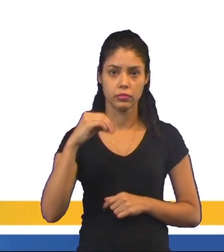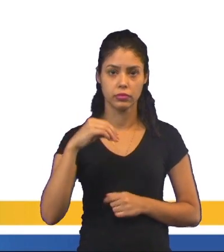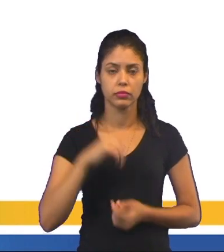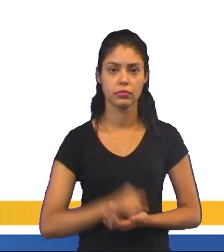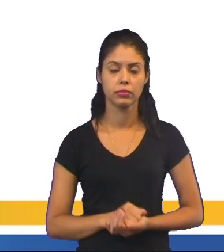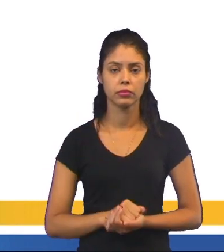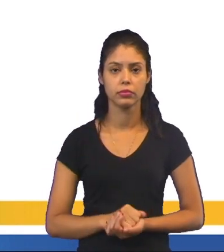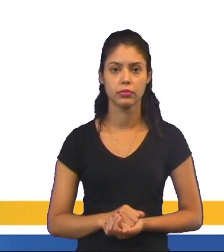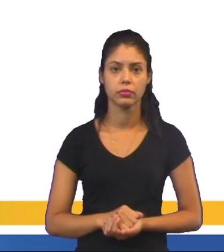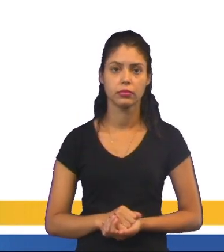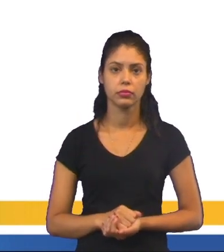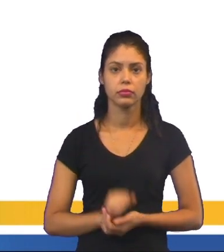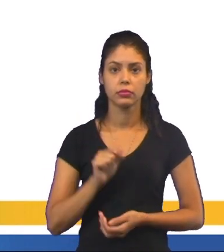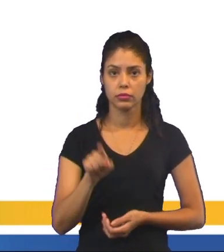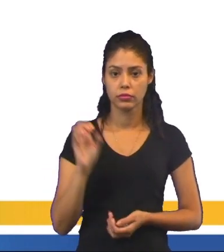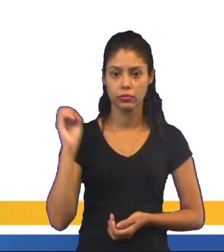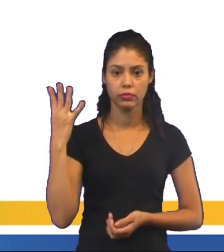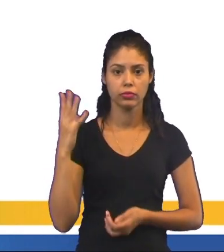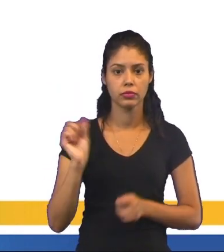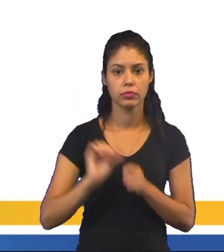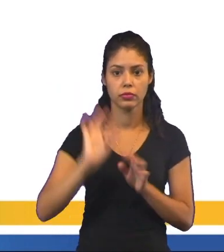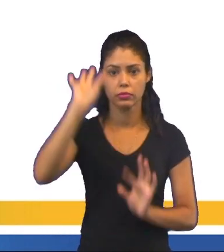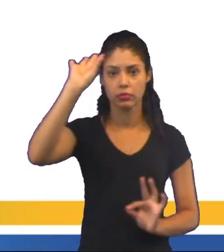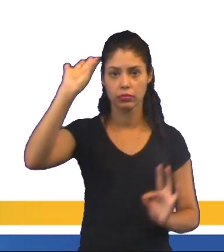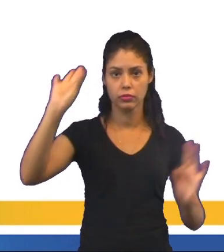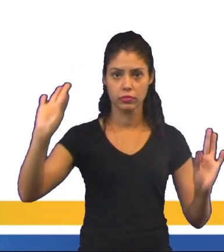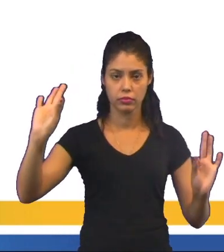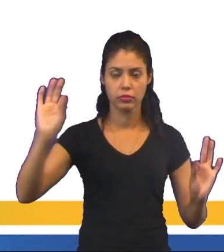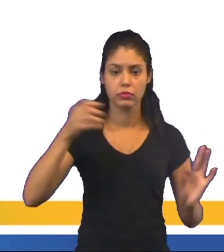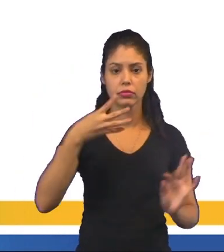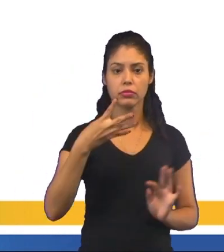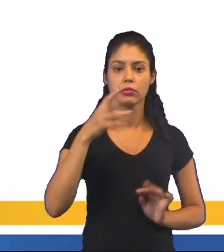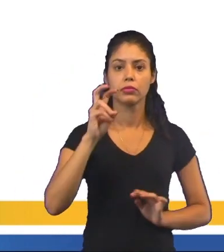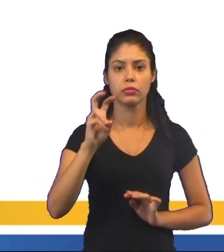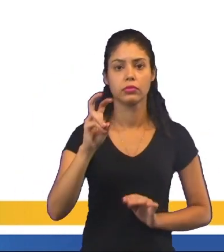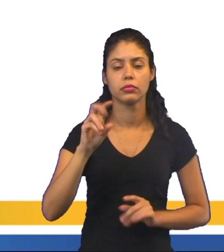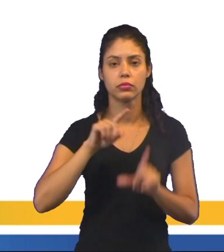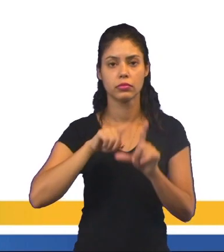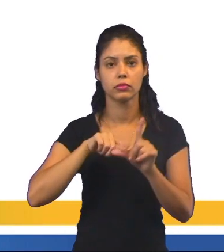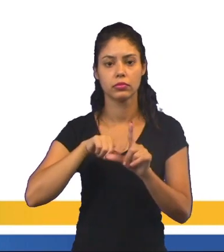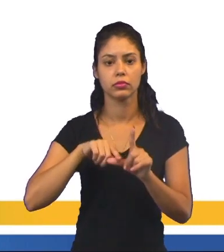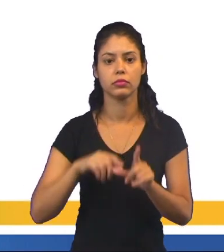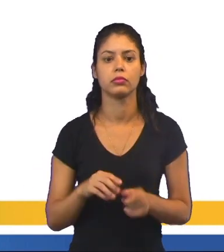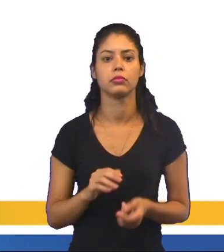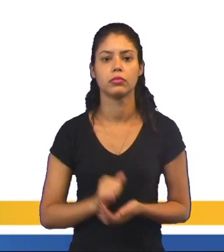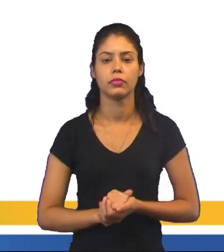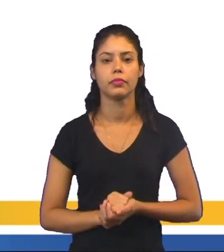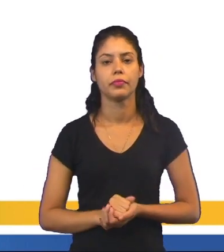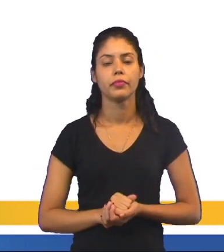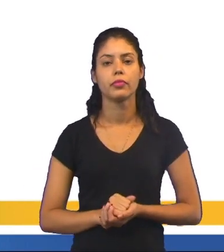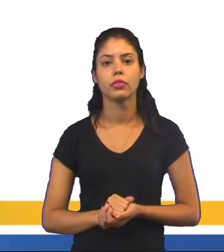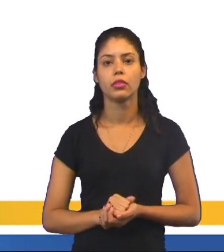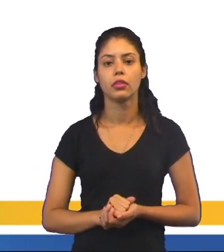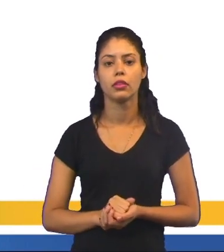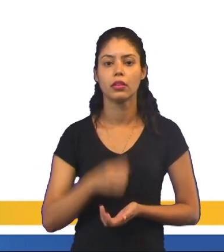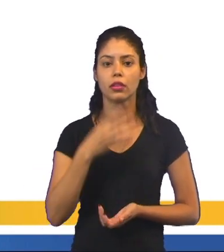90 bom então desse caso aí eu fiz uma inclinação igual a 45 graus desculpa